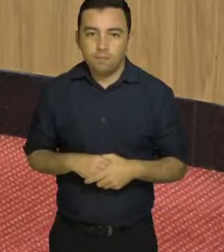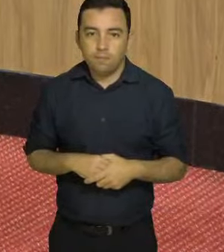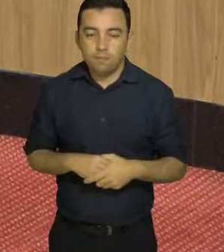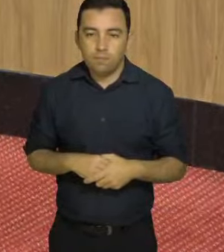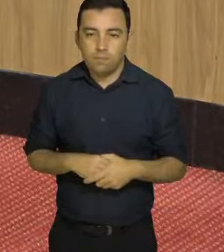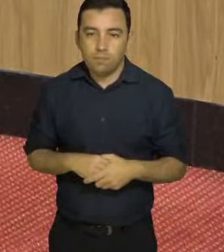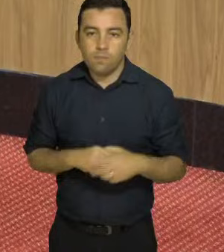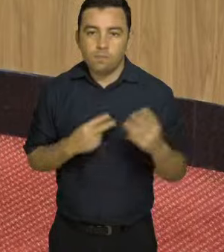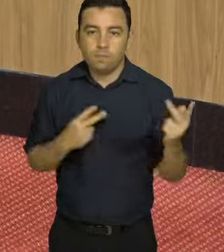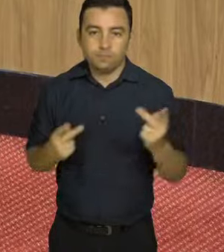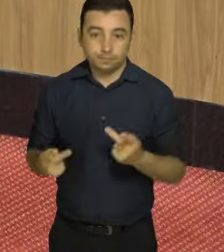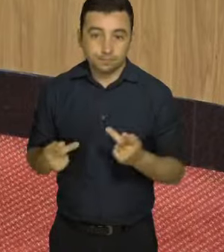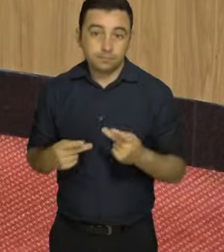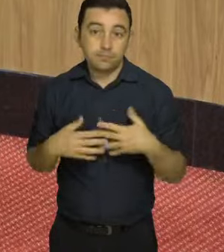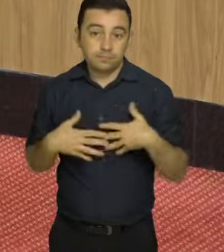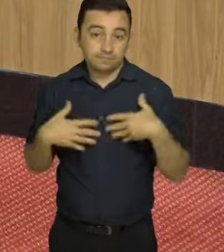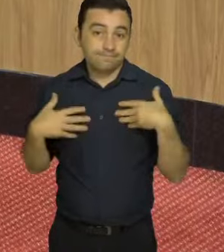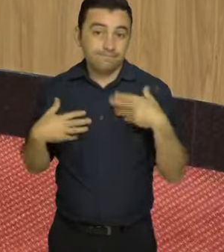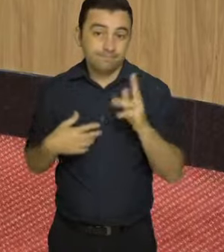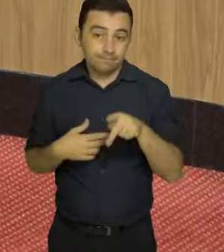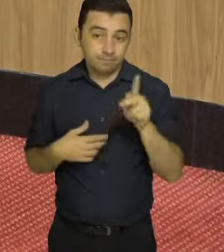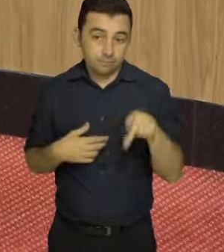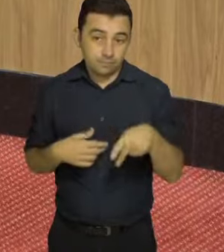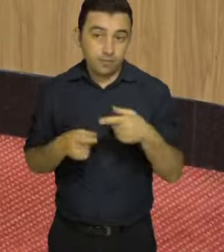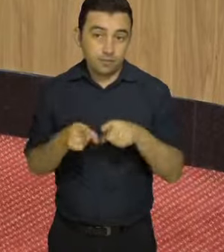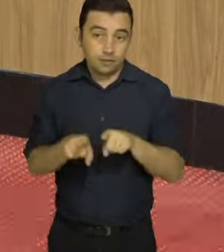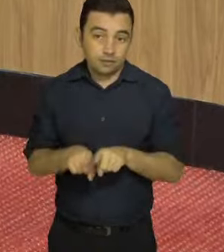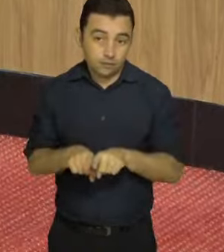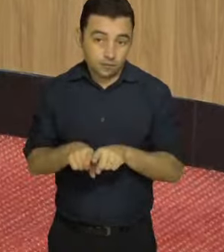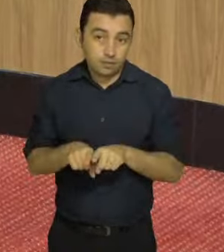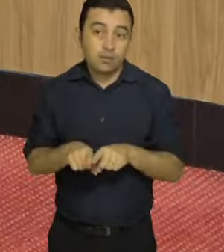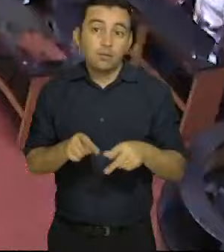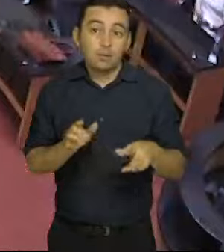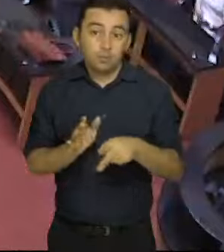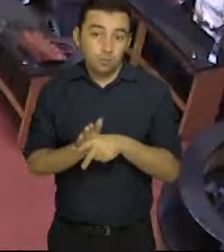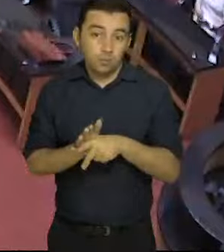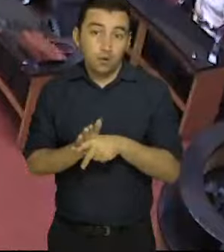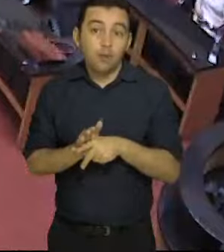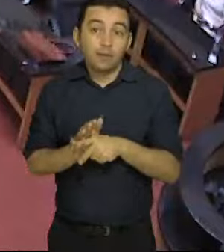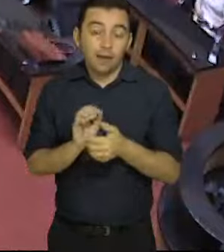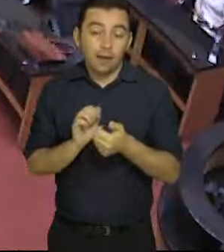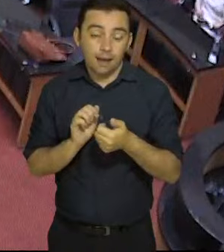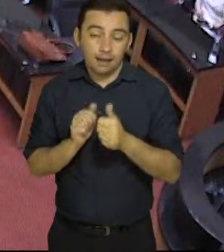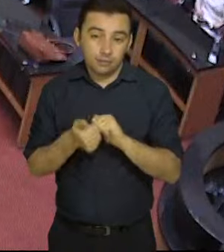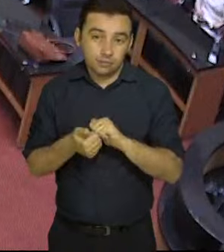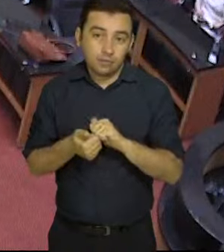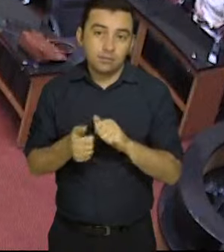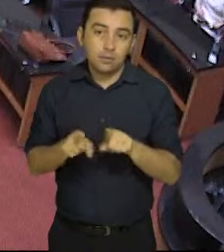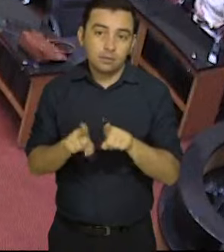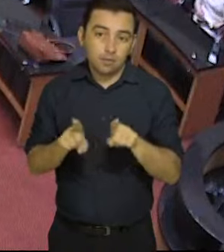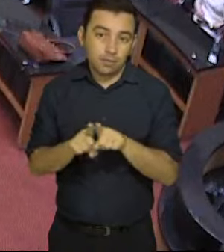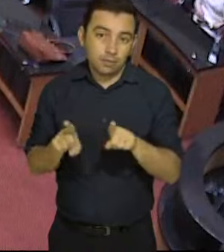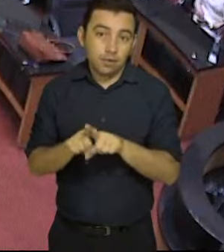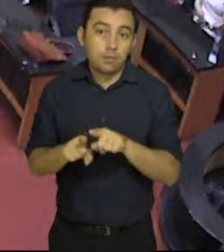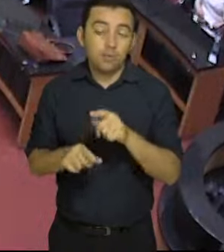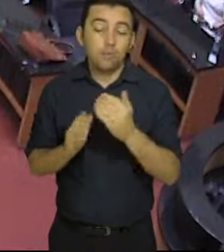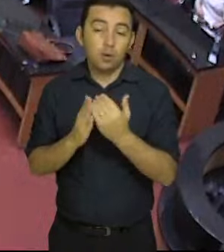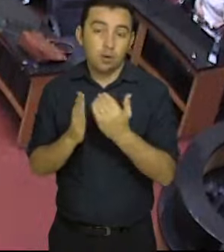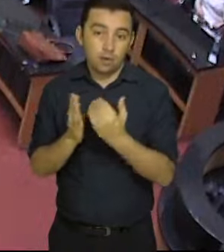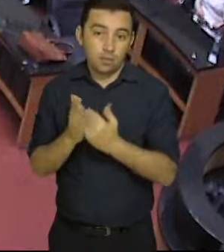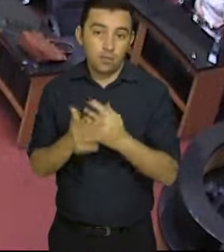Convidamos para receber a homenagem a professora associada do Departamento de Artes Cênicas e do Programa de Pós-Graduação